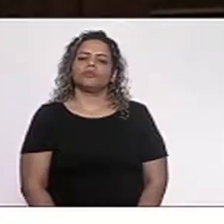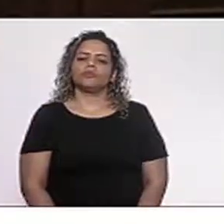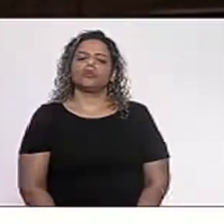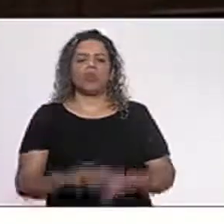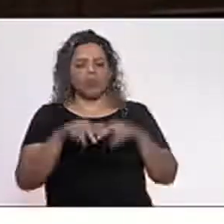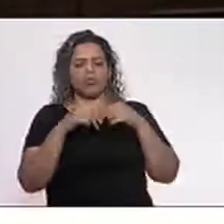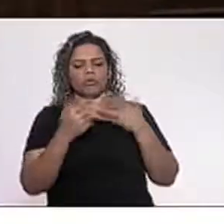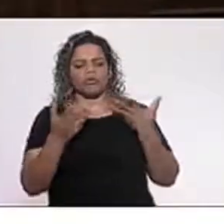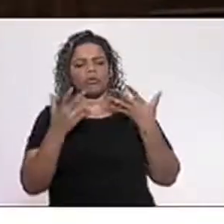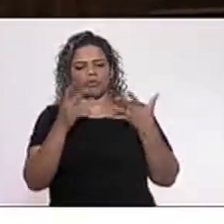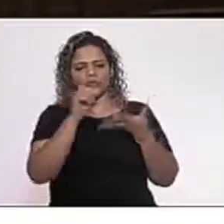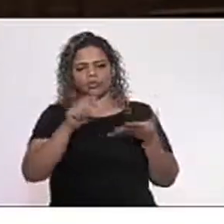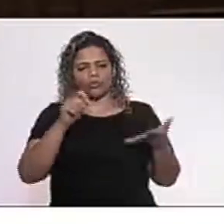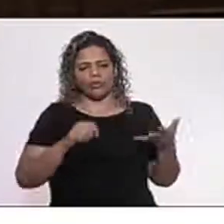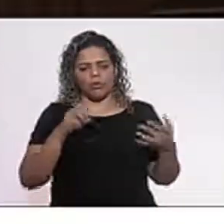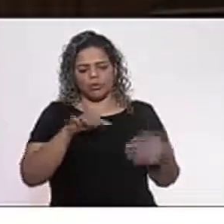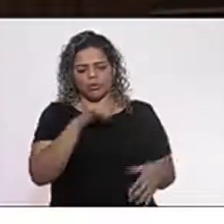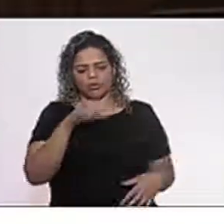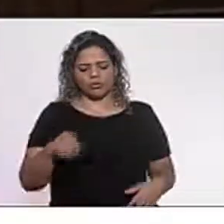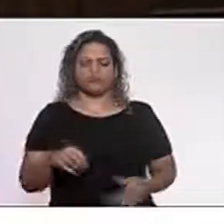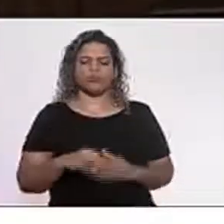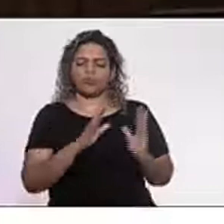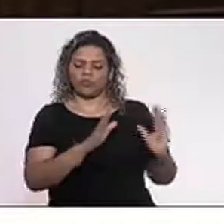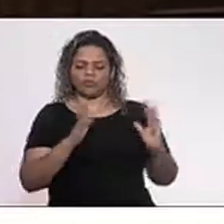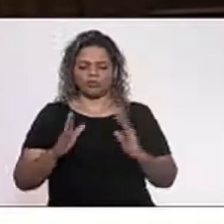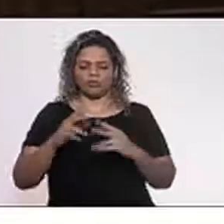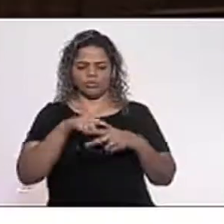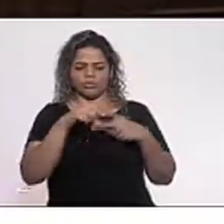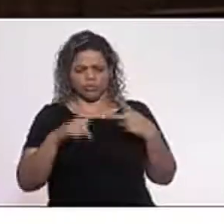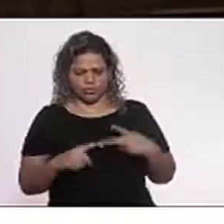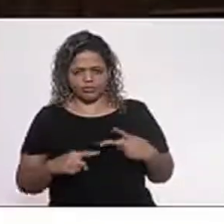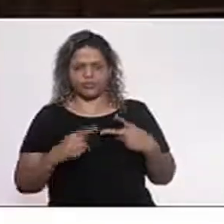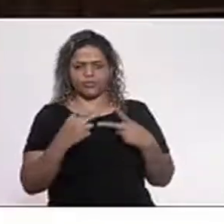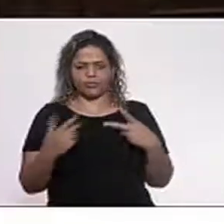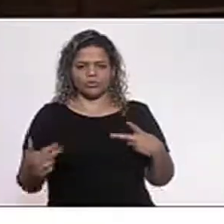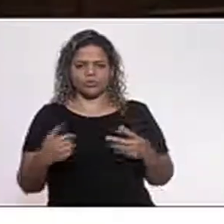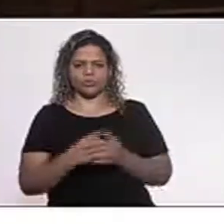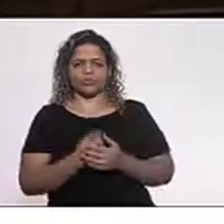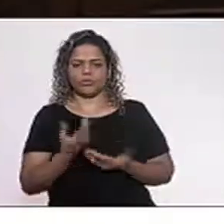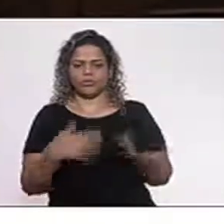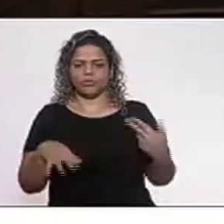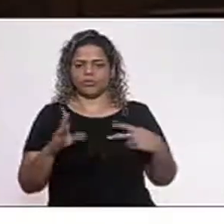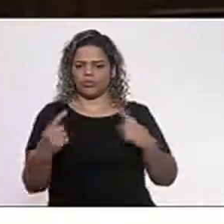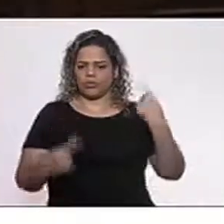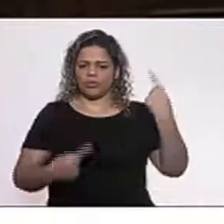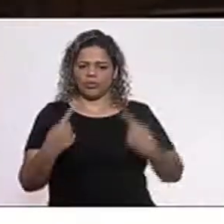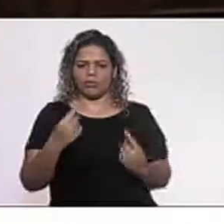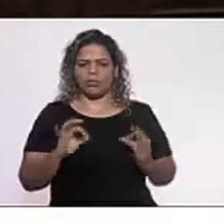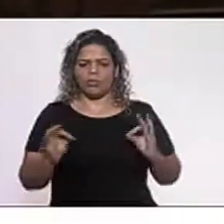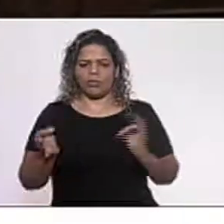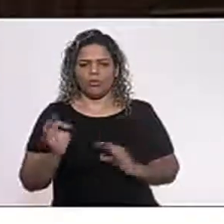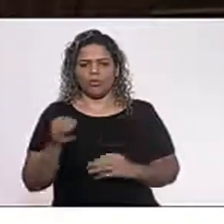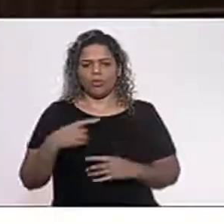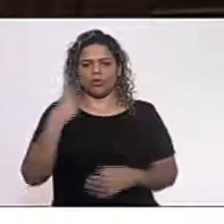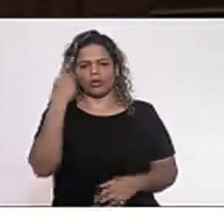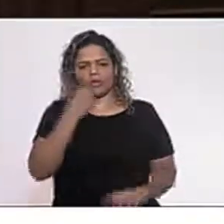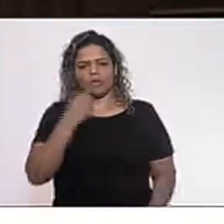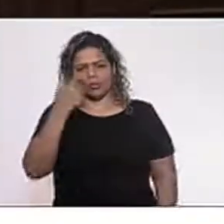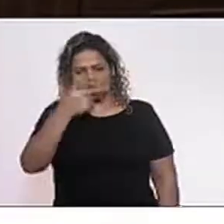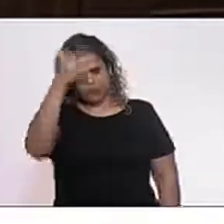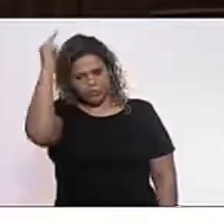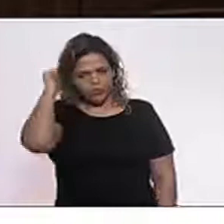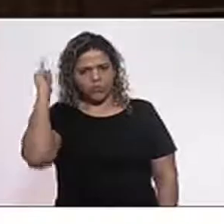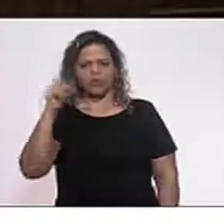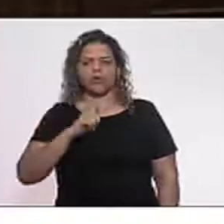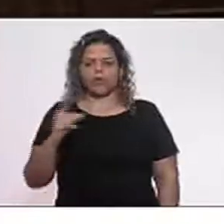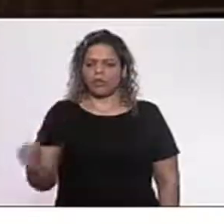Portanto, fiz questão de subscrever a moção. Por outro lado, segunda observação, não entrei no debate porque, de fato, o deputado Luiz Paulo tem razão,